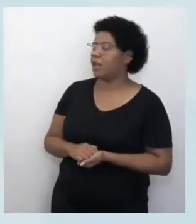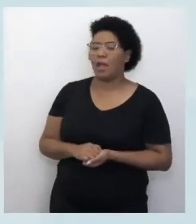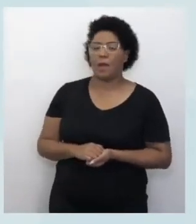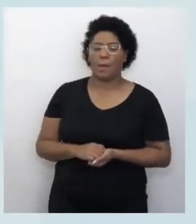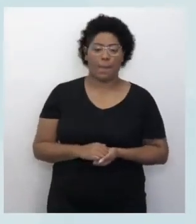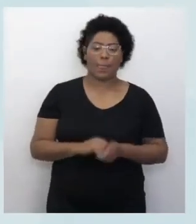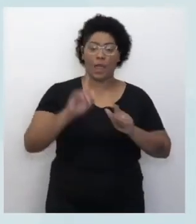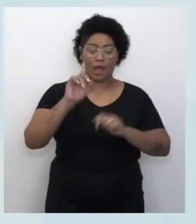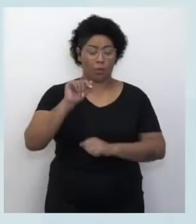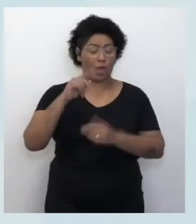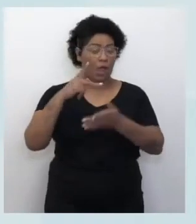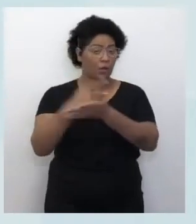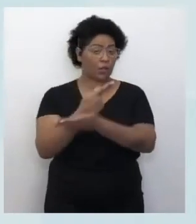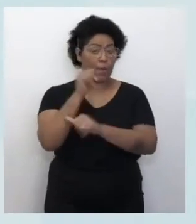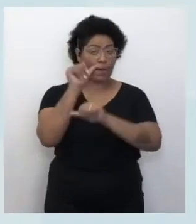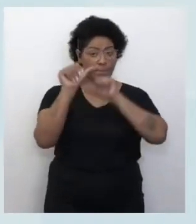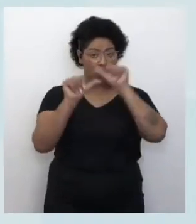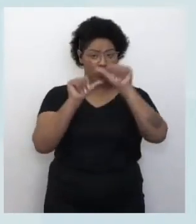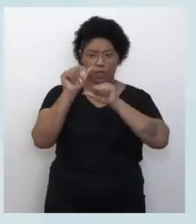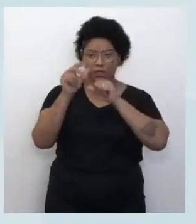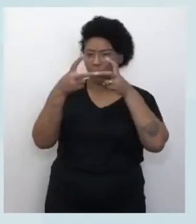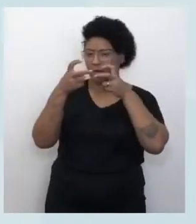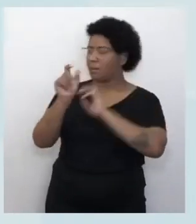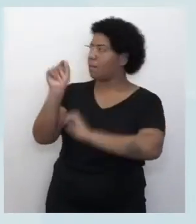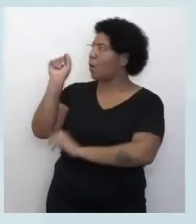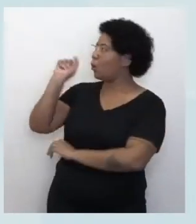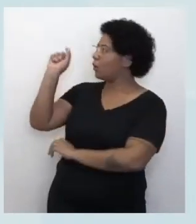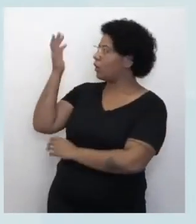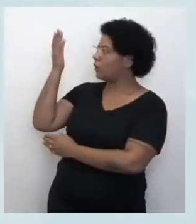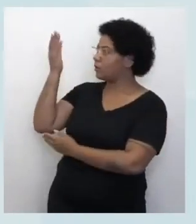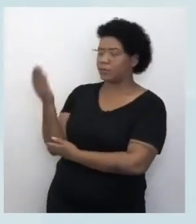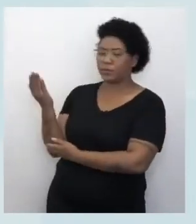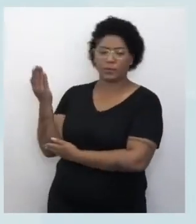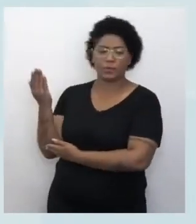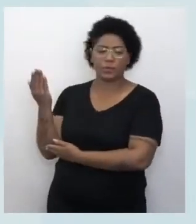reação, ok? Observe aqui, ó, ela foi transformada em quê?